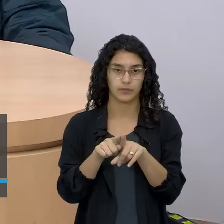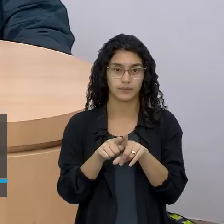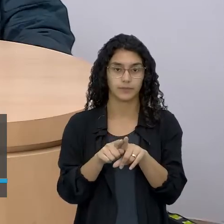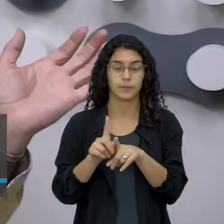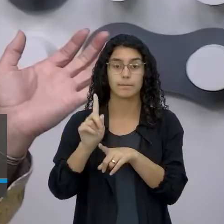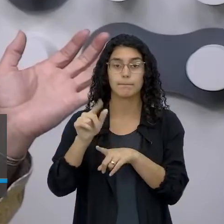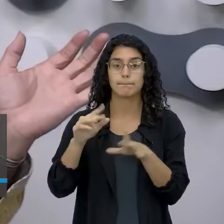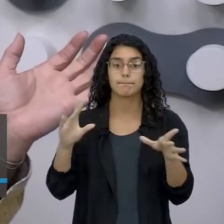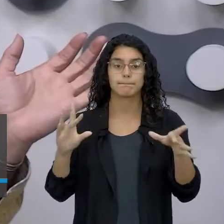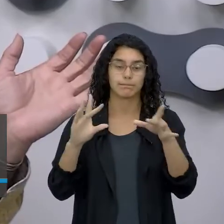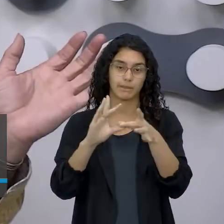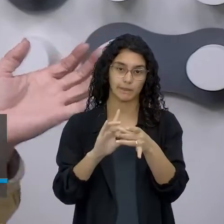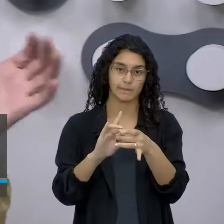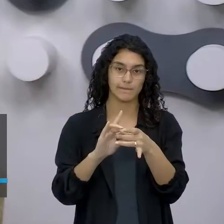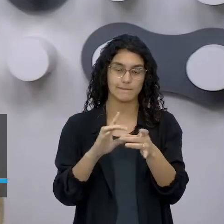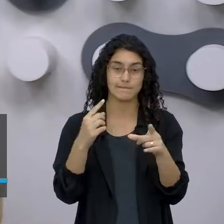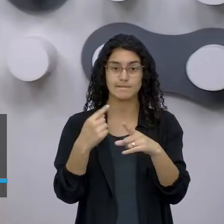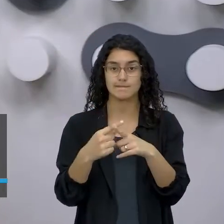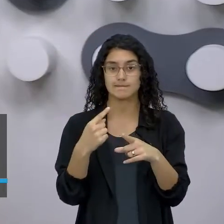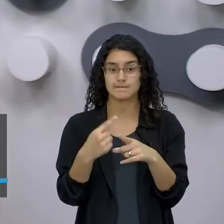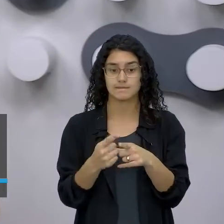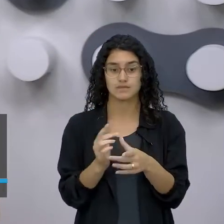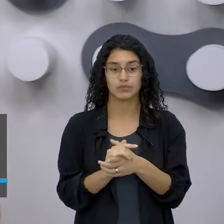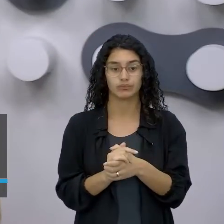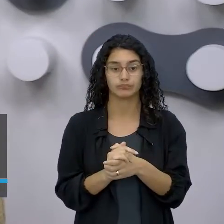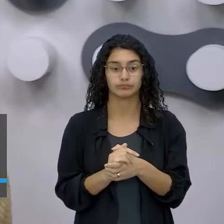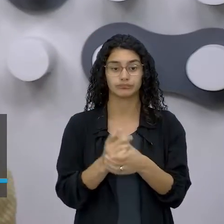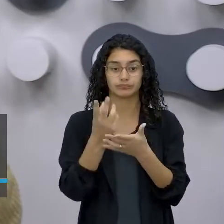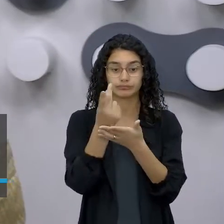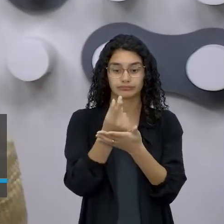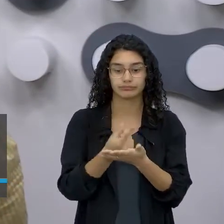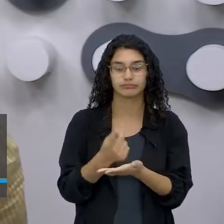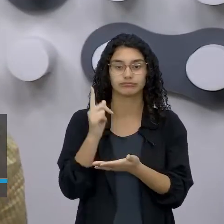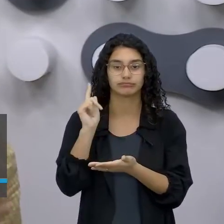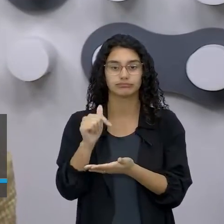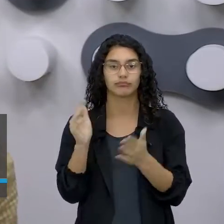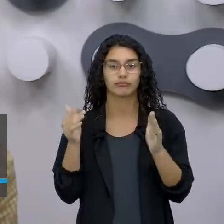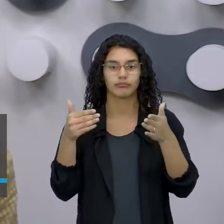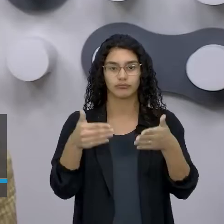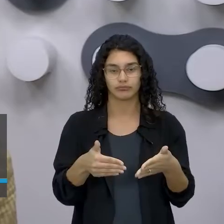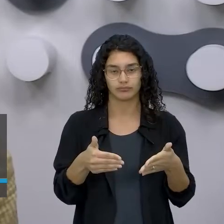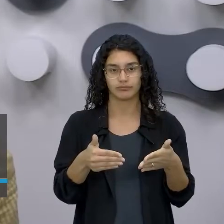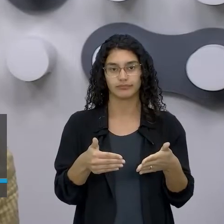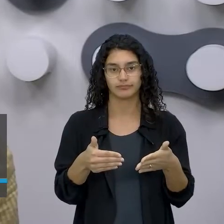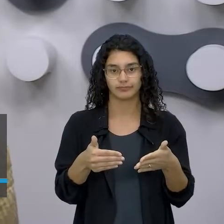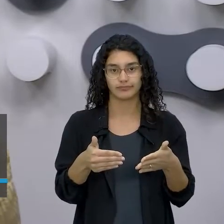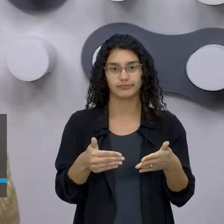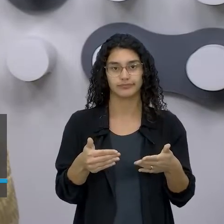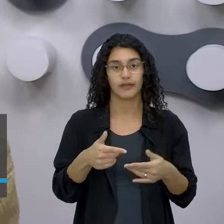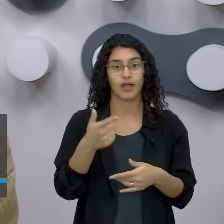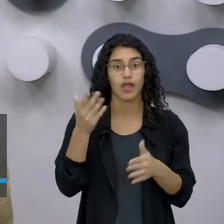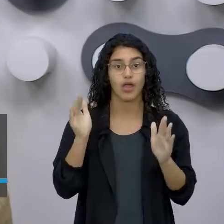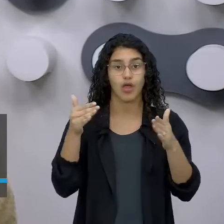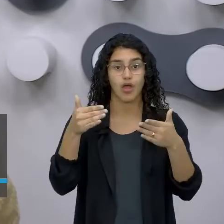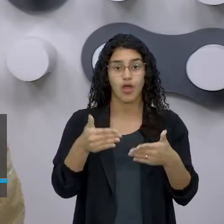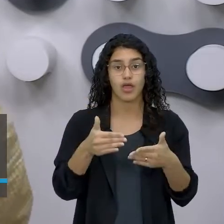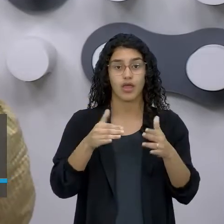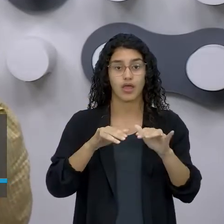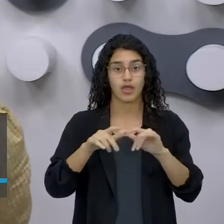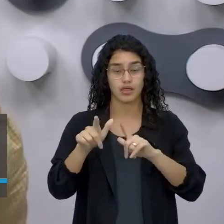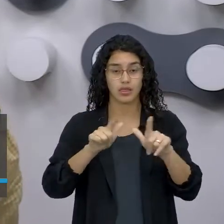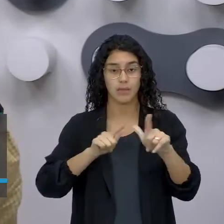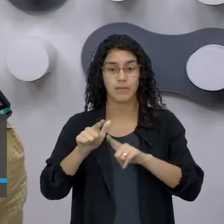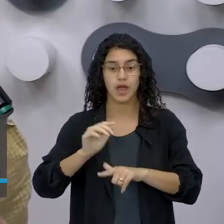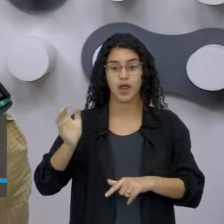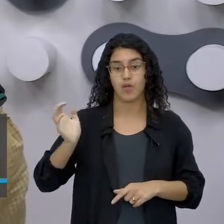que seja unificada. Porque o capitalismo ele é concentrador. Ele concentra mercados, ele